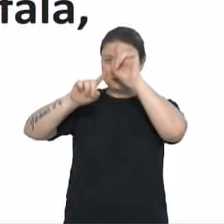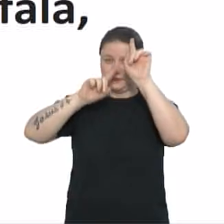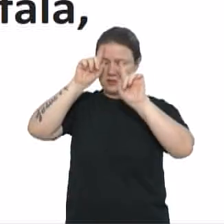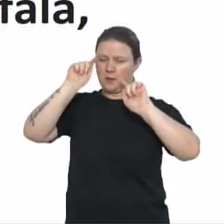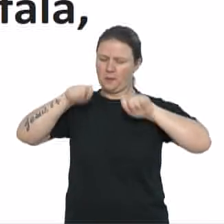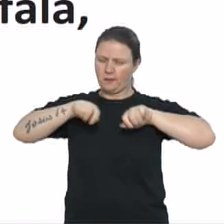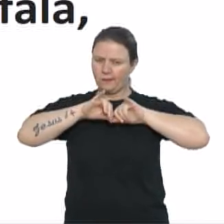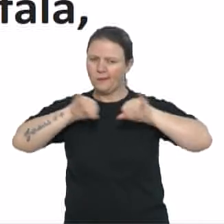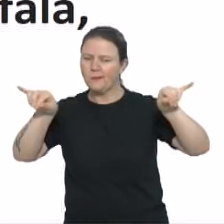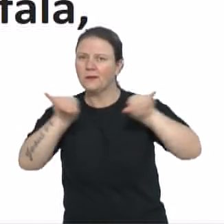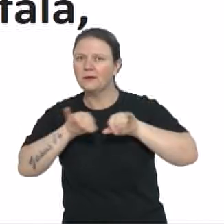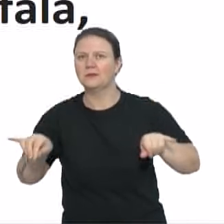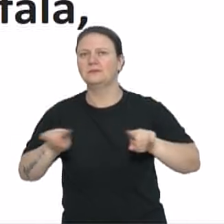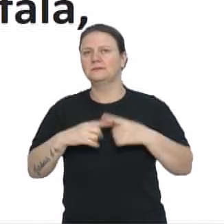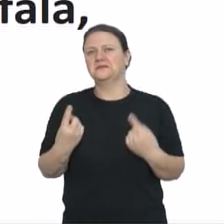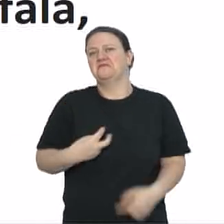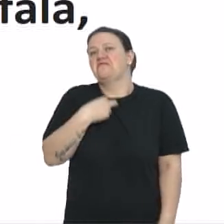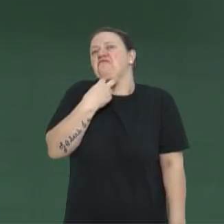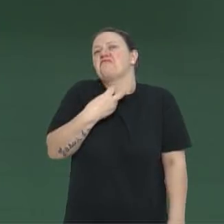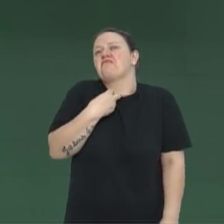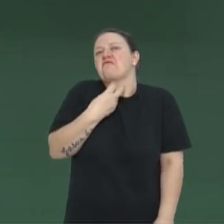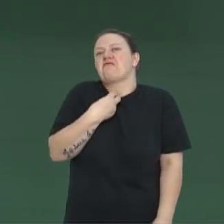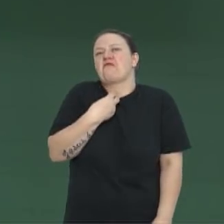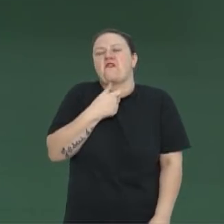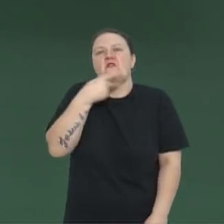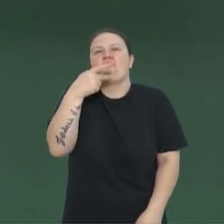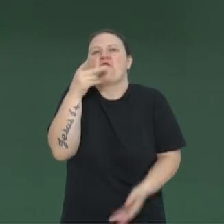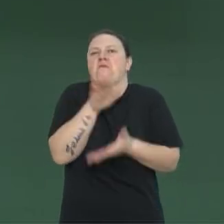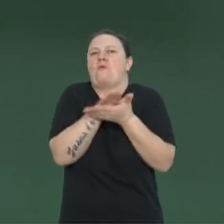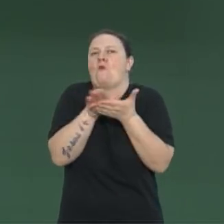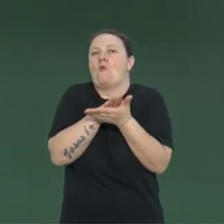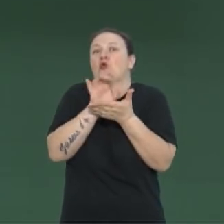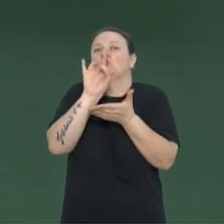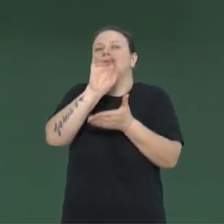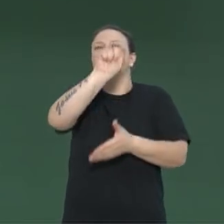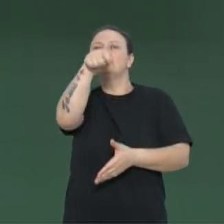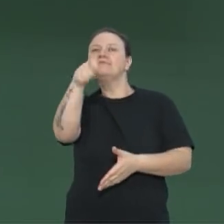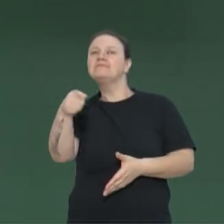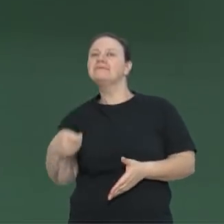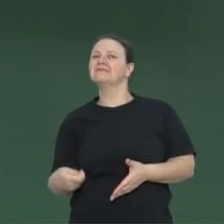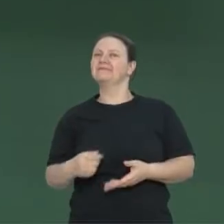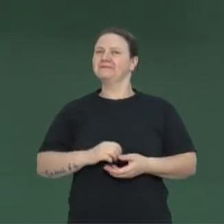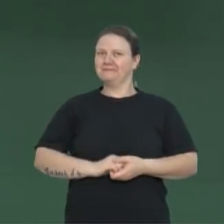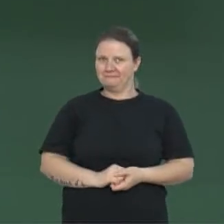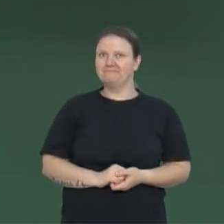pensamentos sem usar a fala, apenas fazendo sinais.